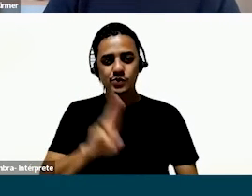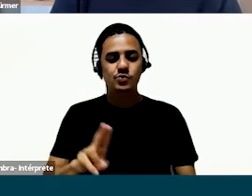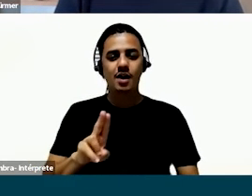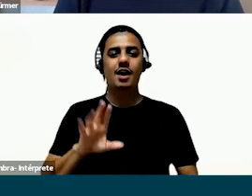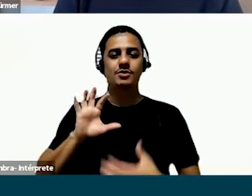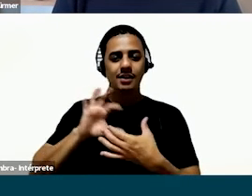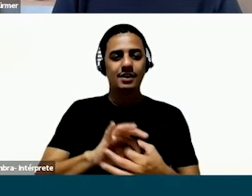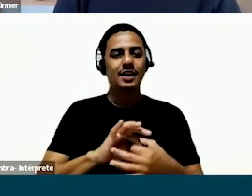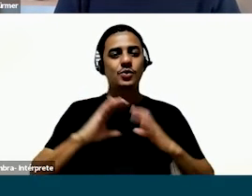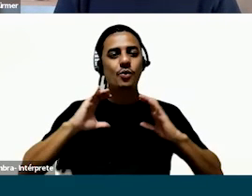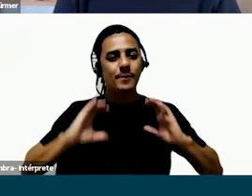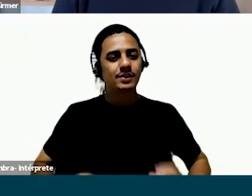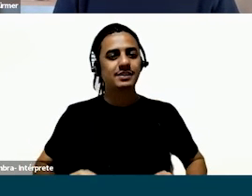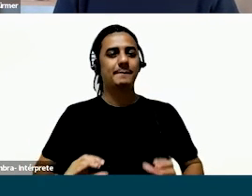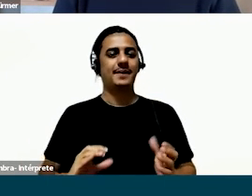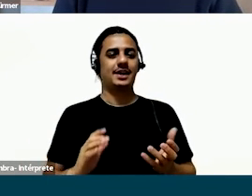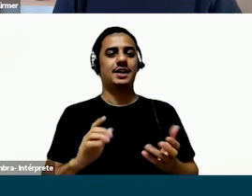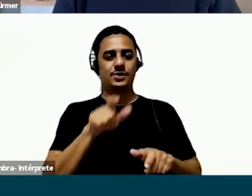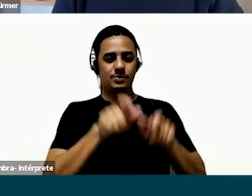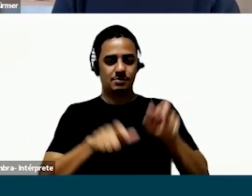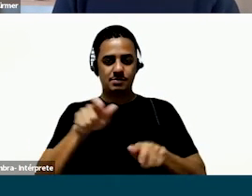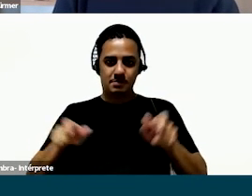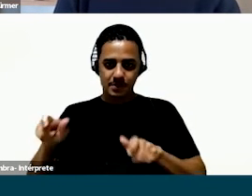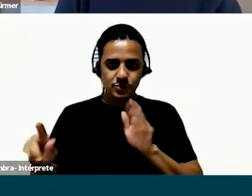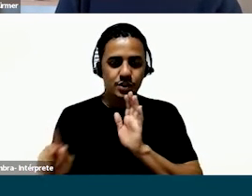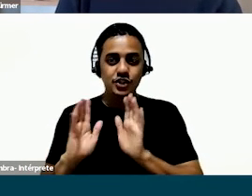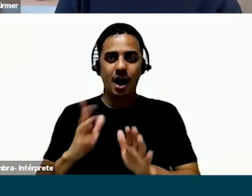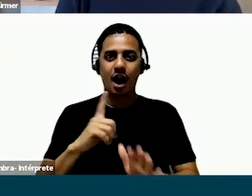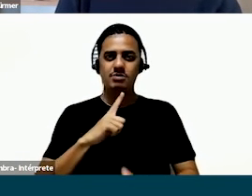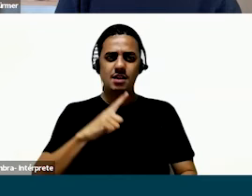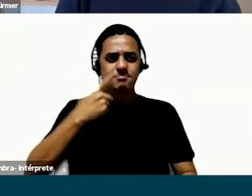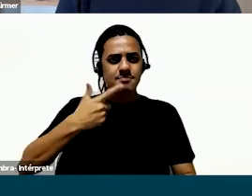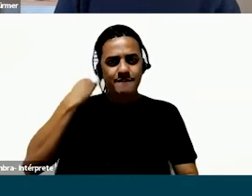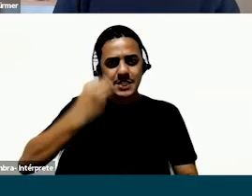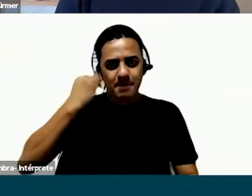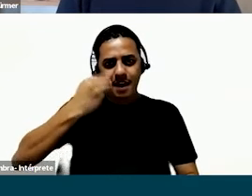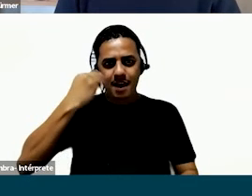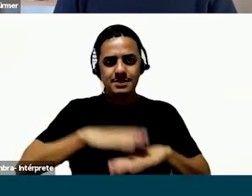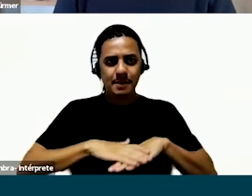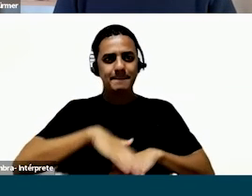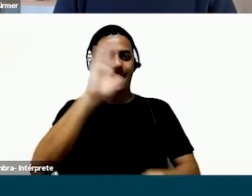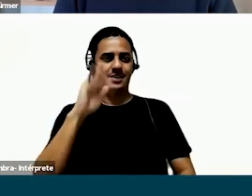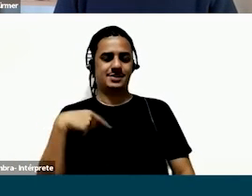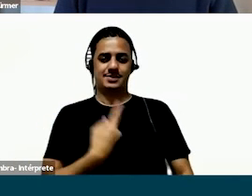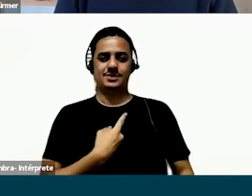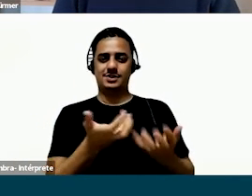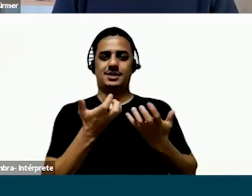usuários cheguem lá no comportamento que esses heavy users já estão fazendo, né? E a gente quer